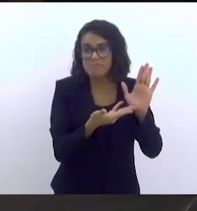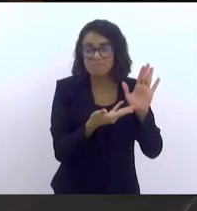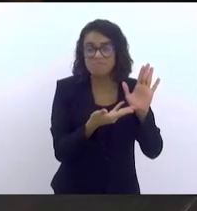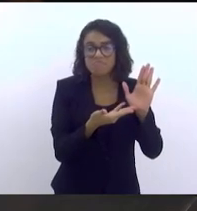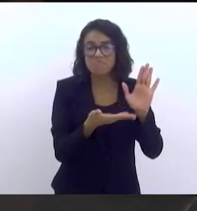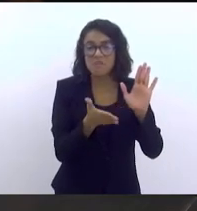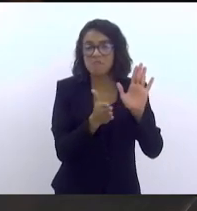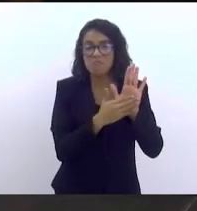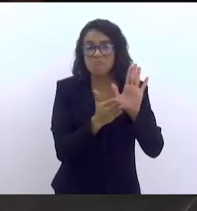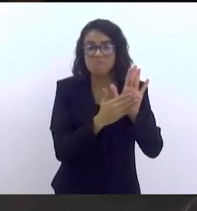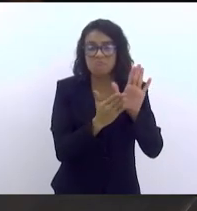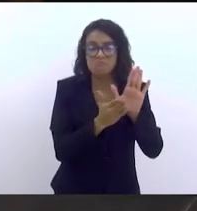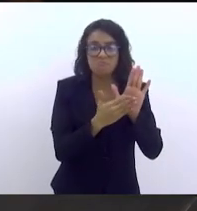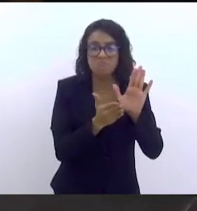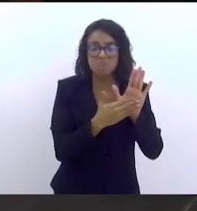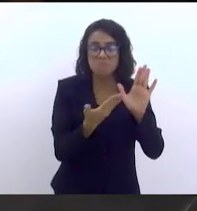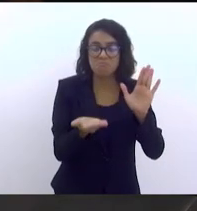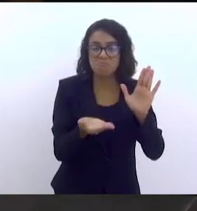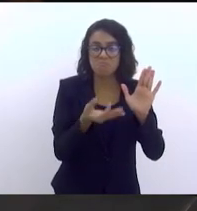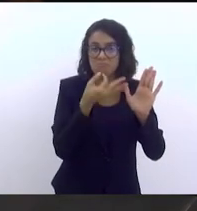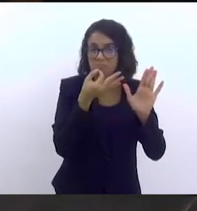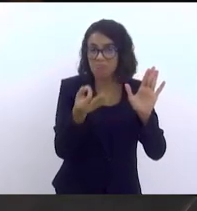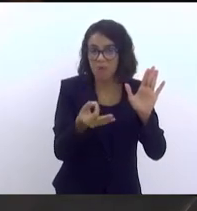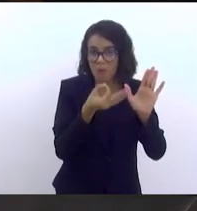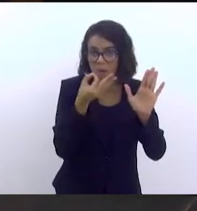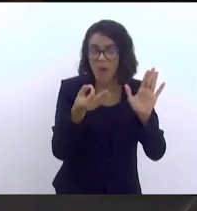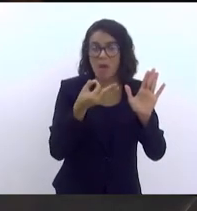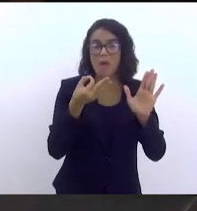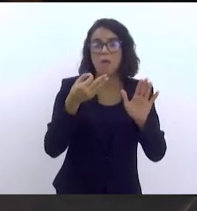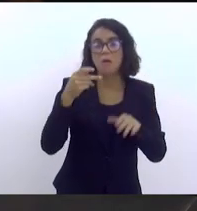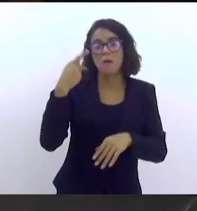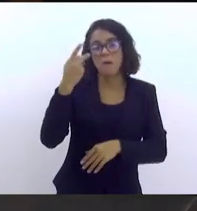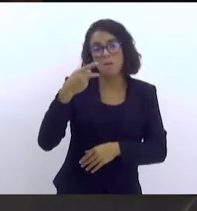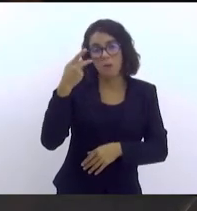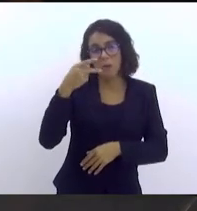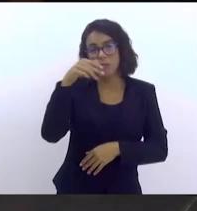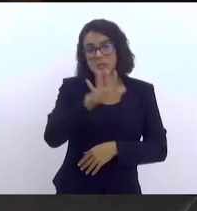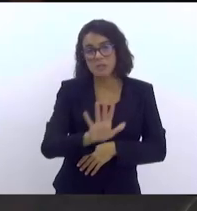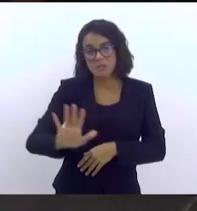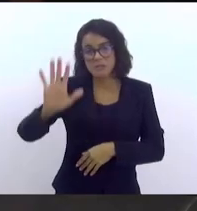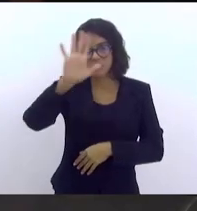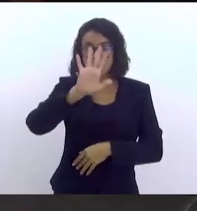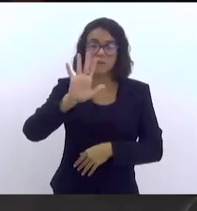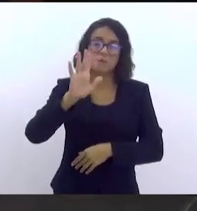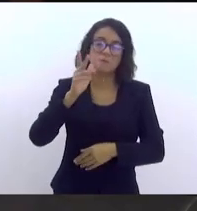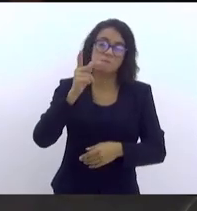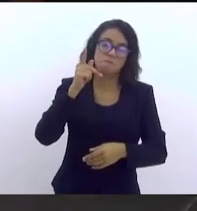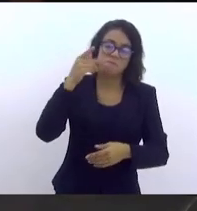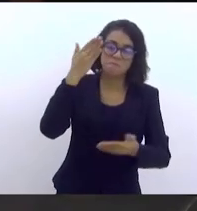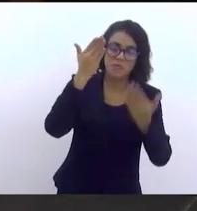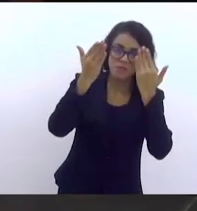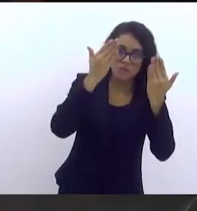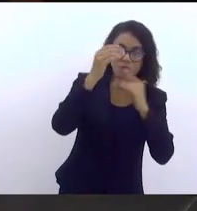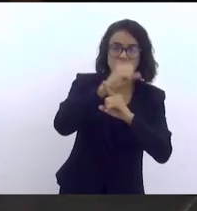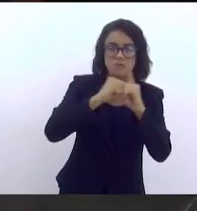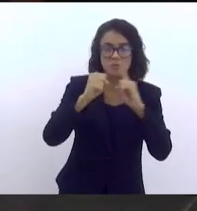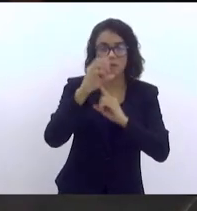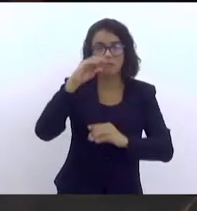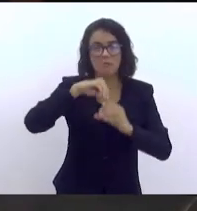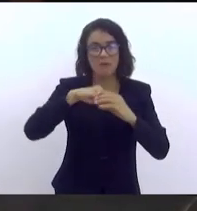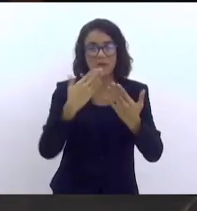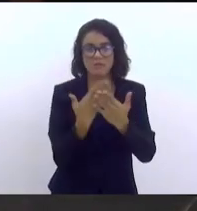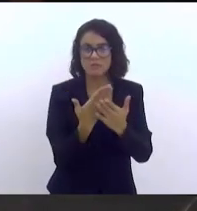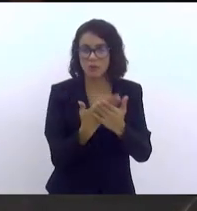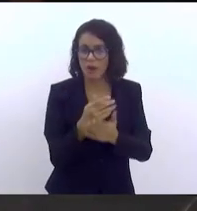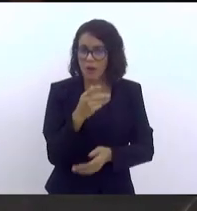propõe uma política nacional de atenção psicossocial nas comunidades escolares como